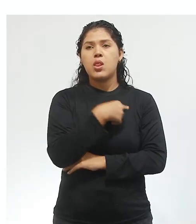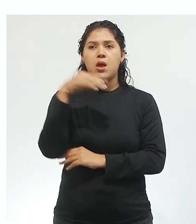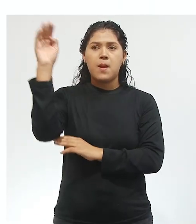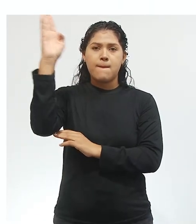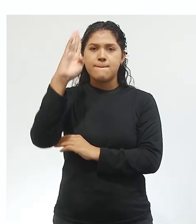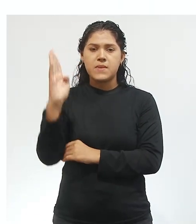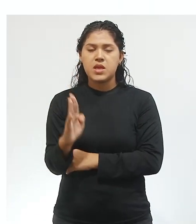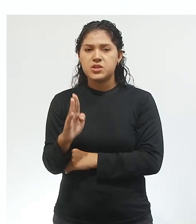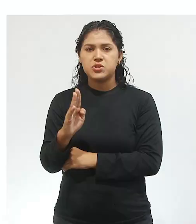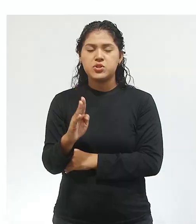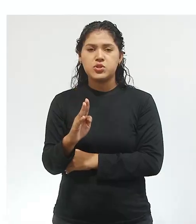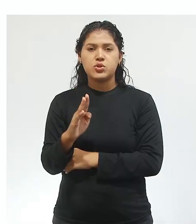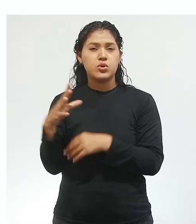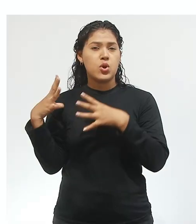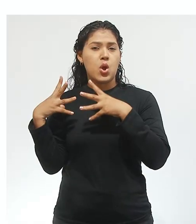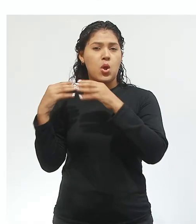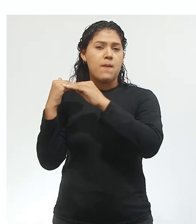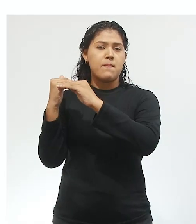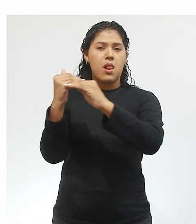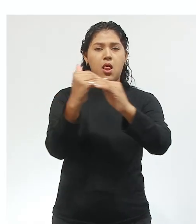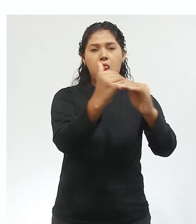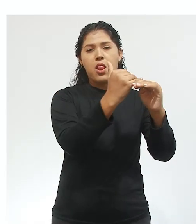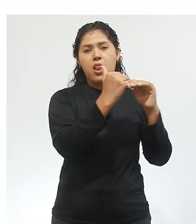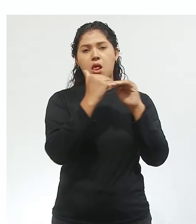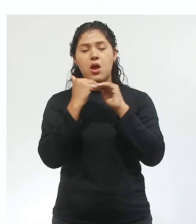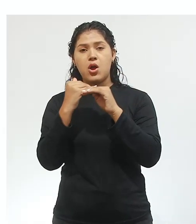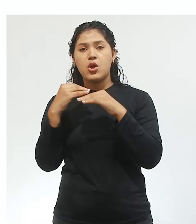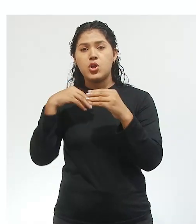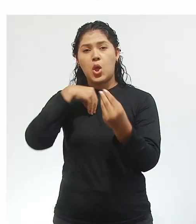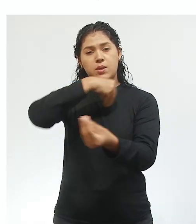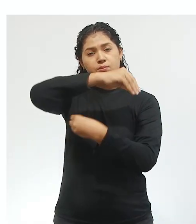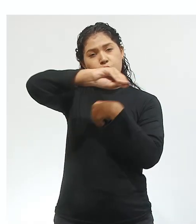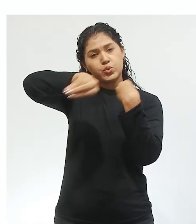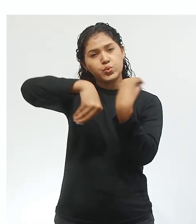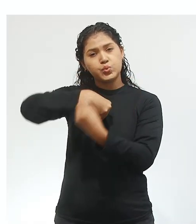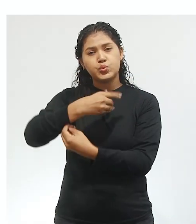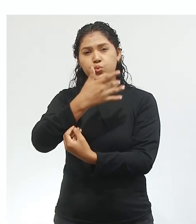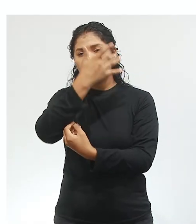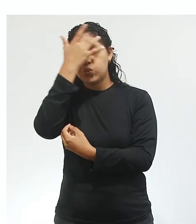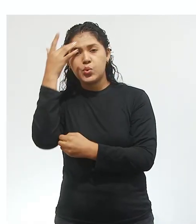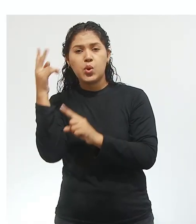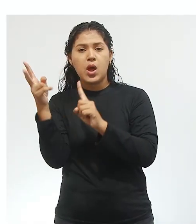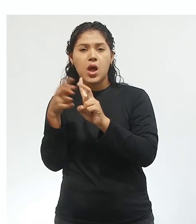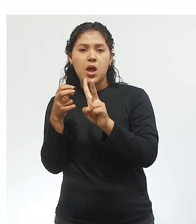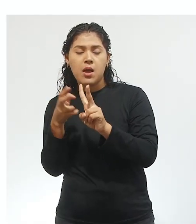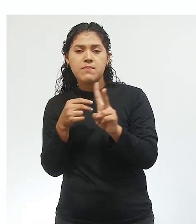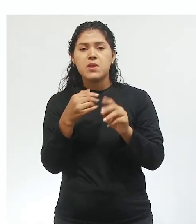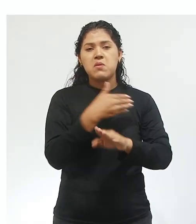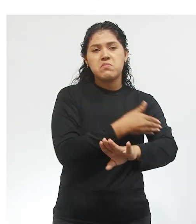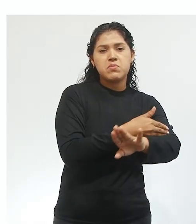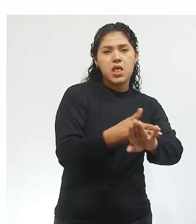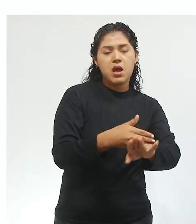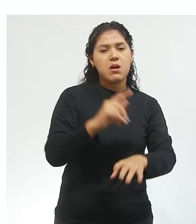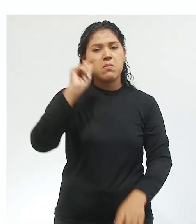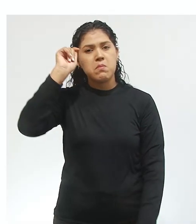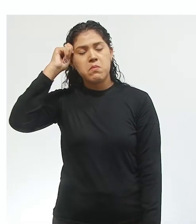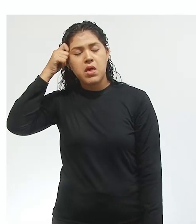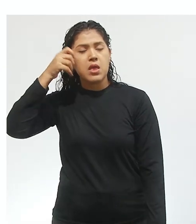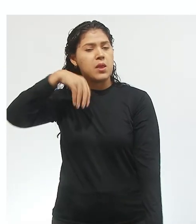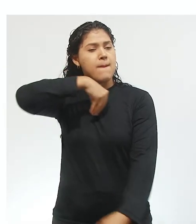sem diferenças, porque somos formados pela mistura de índios, brancos,